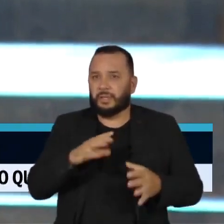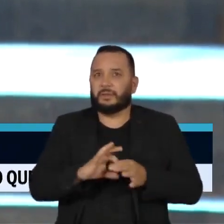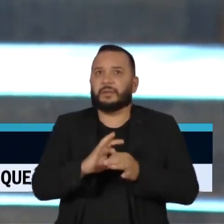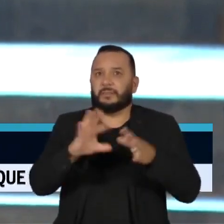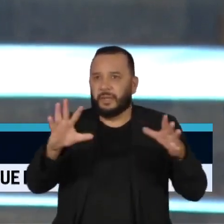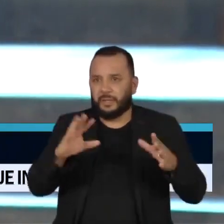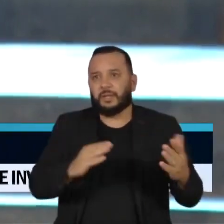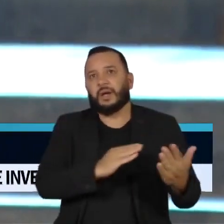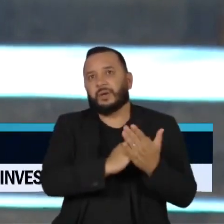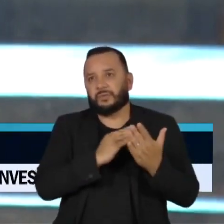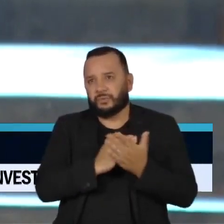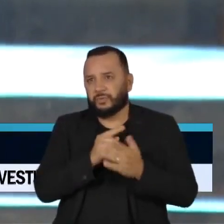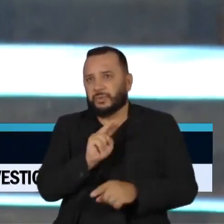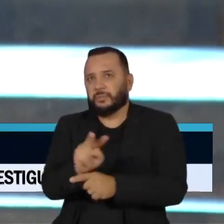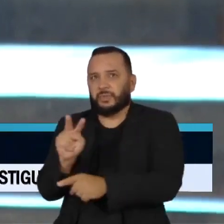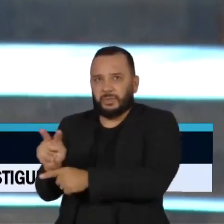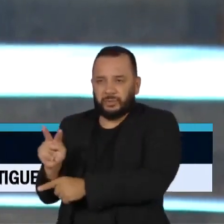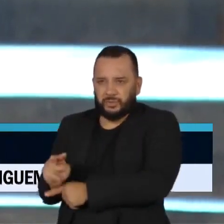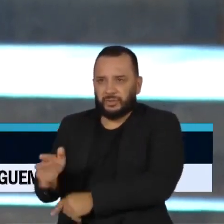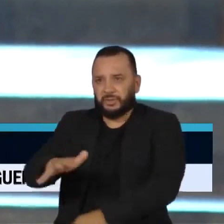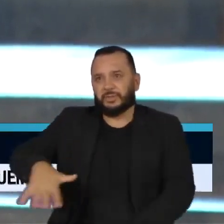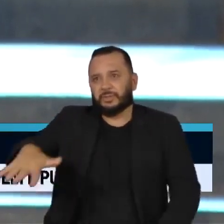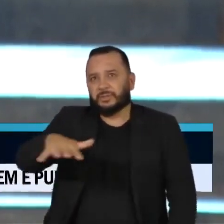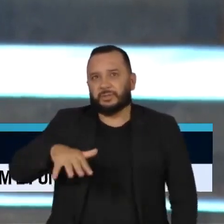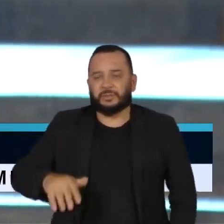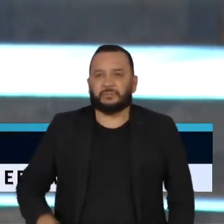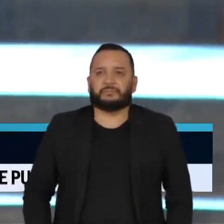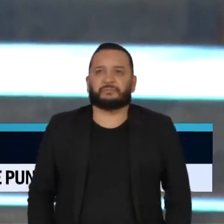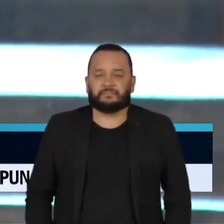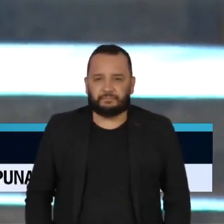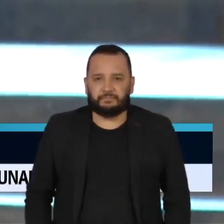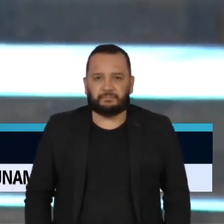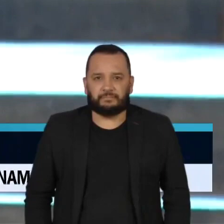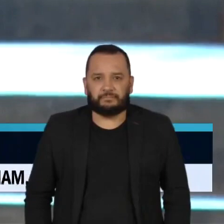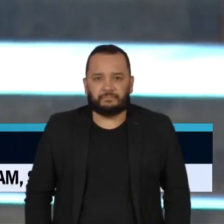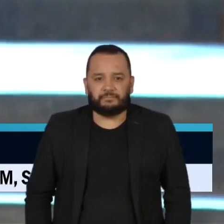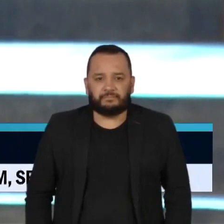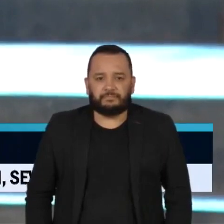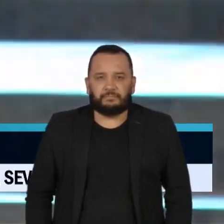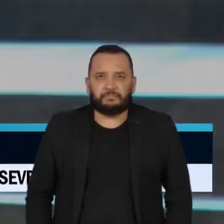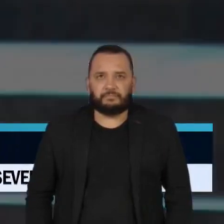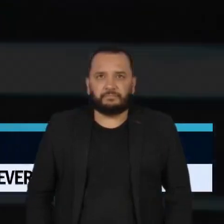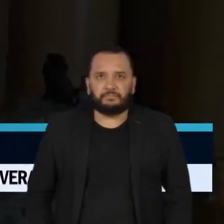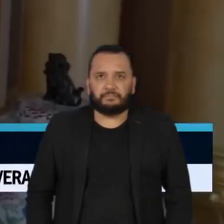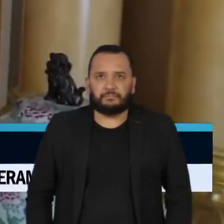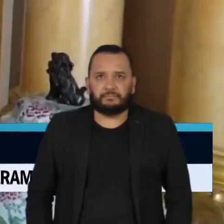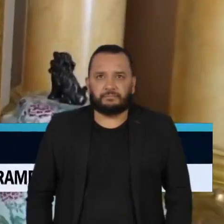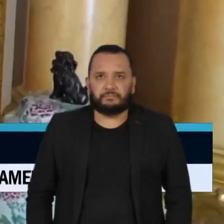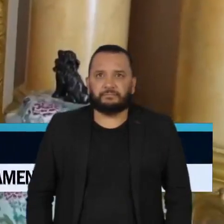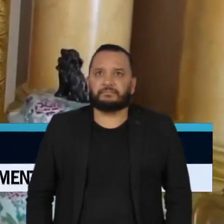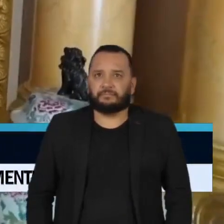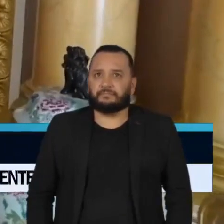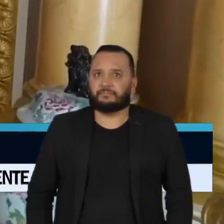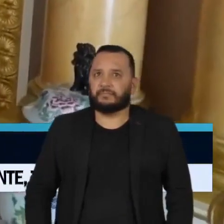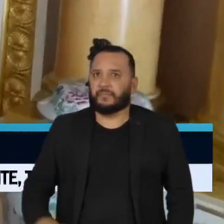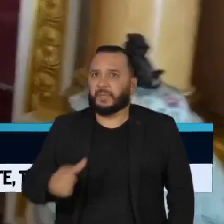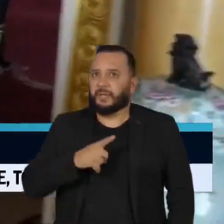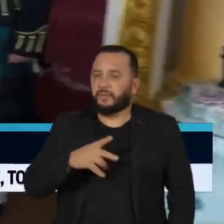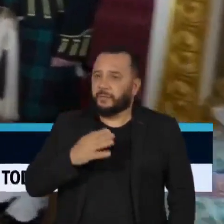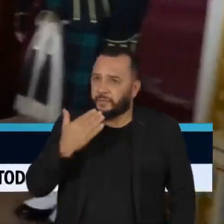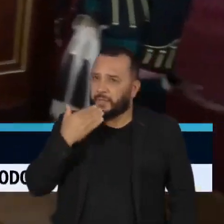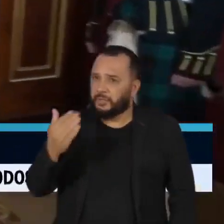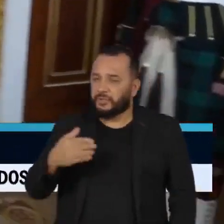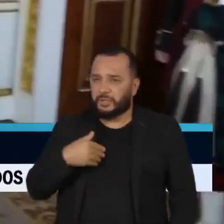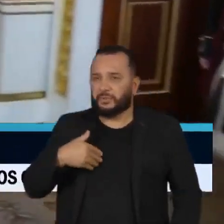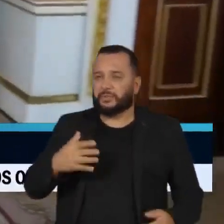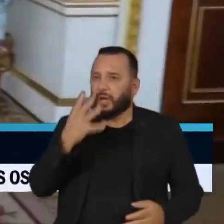asas para protegê-la. We have freedom, give us wings to protect it. Depois do pedido sutil por